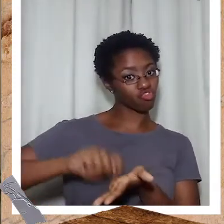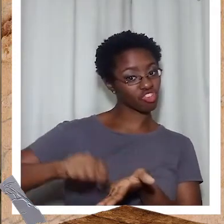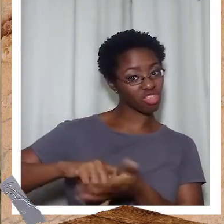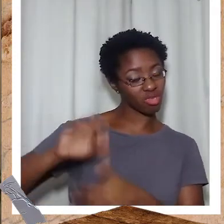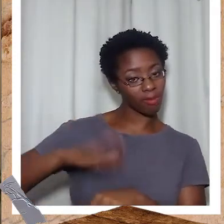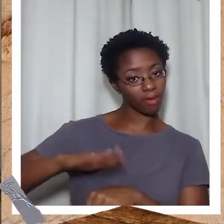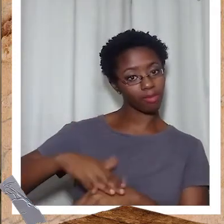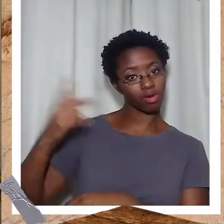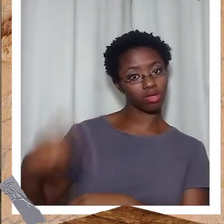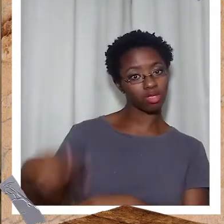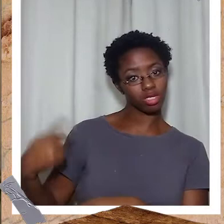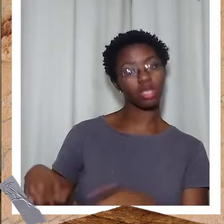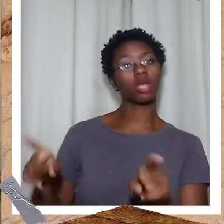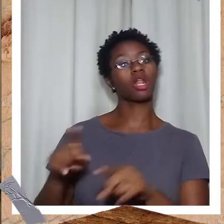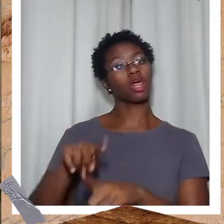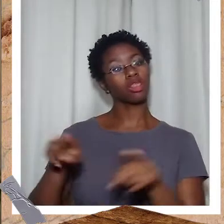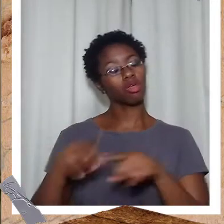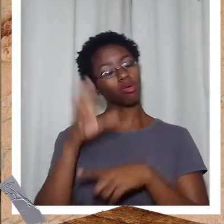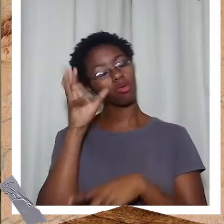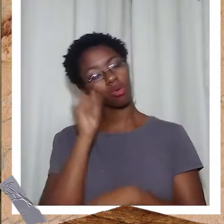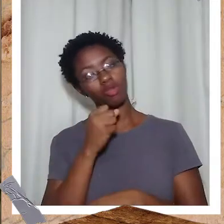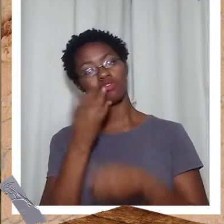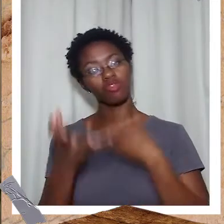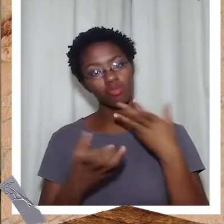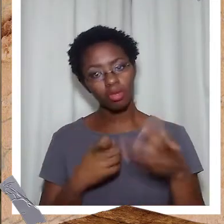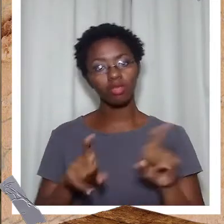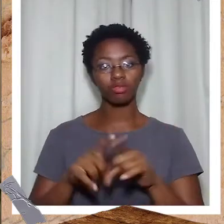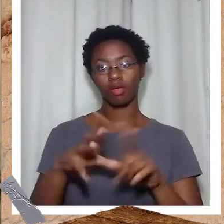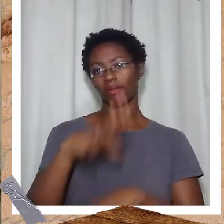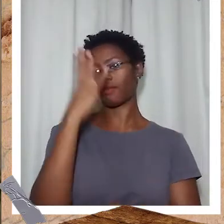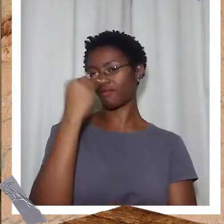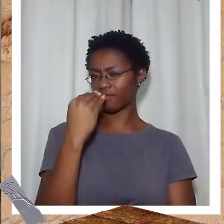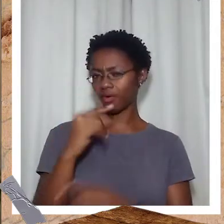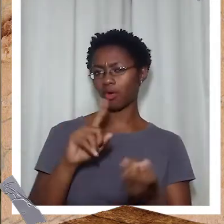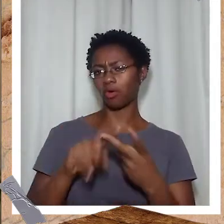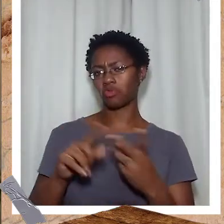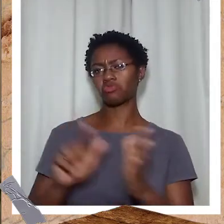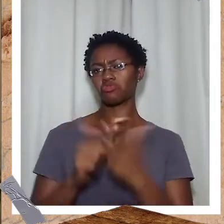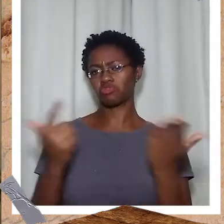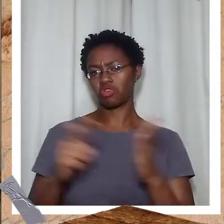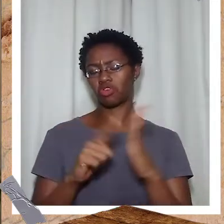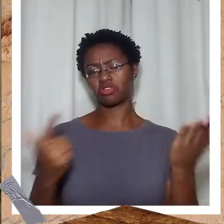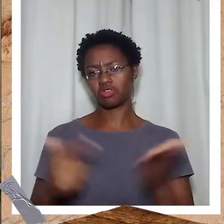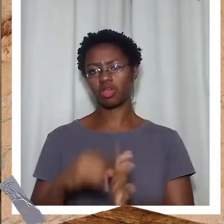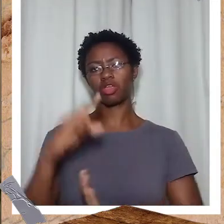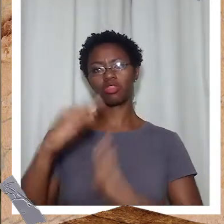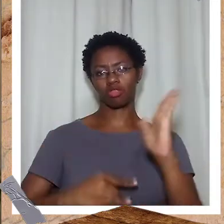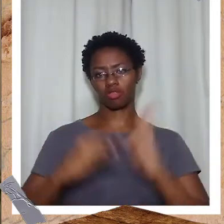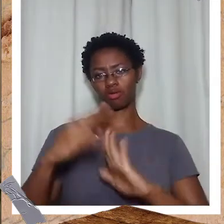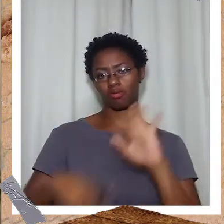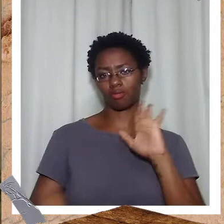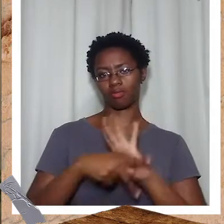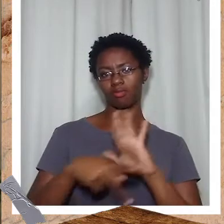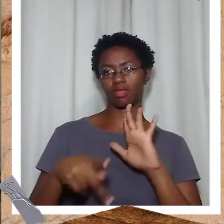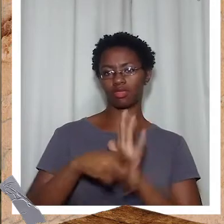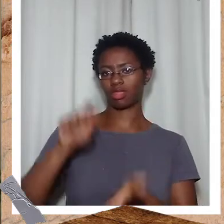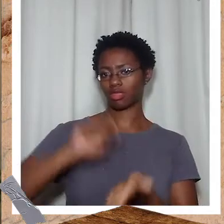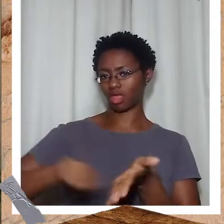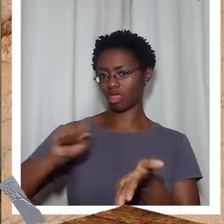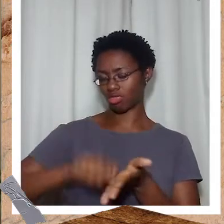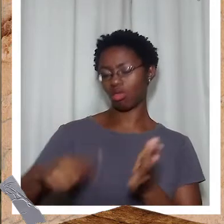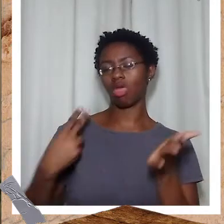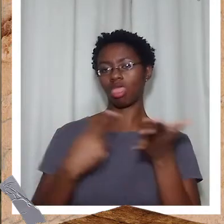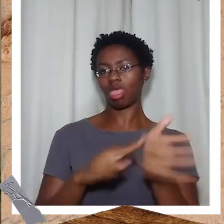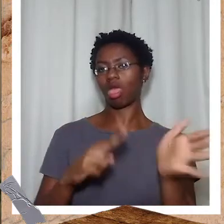manuscritos de outros livros, mas também fotografias, matérias de jornal, documentos que pertenceram à autora, cartas que